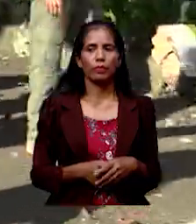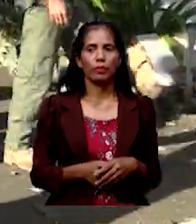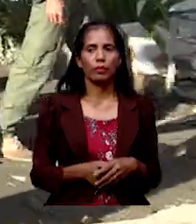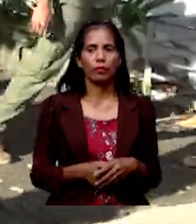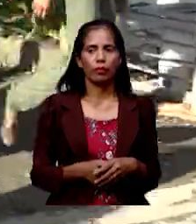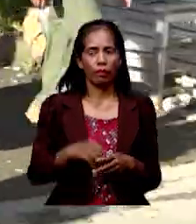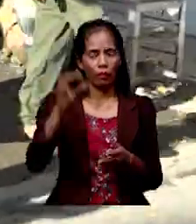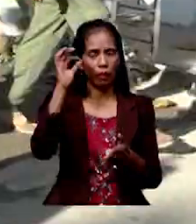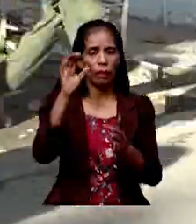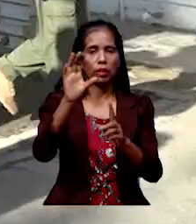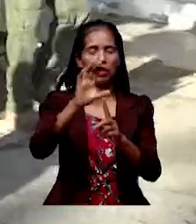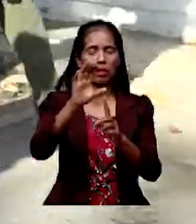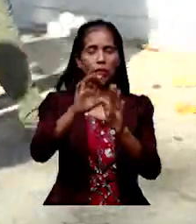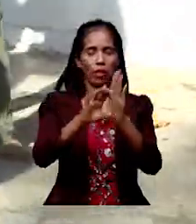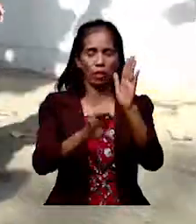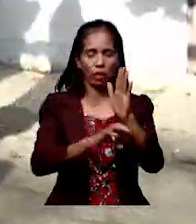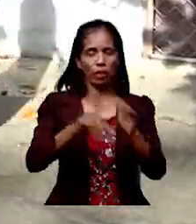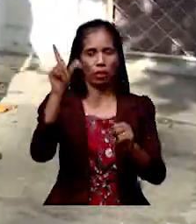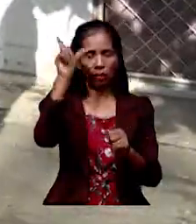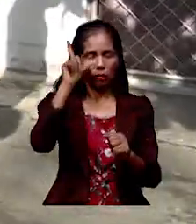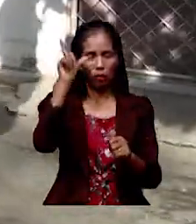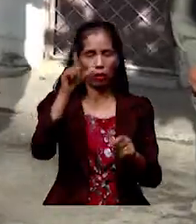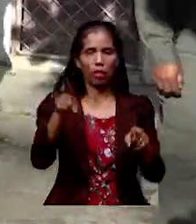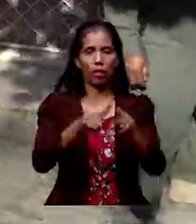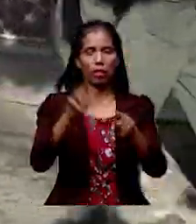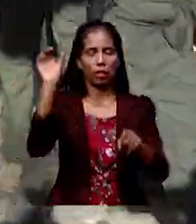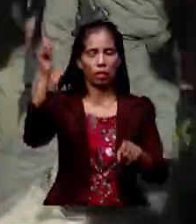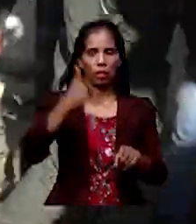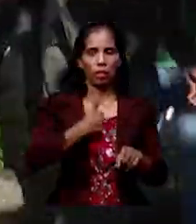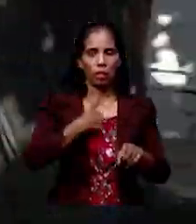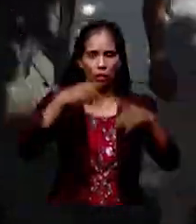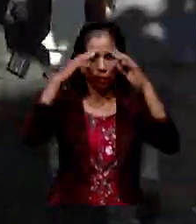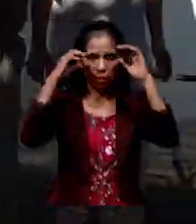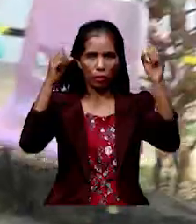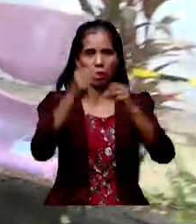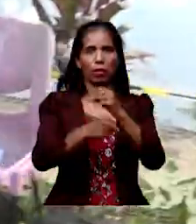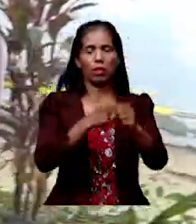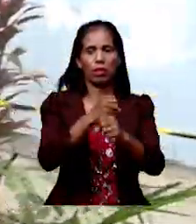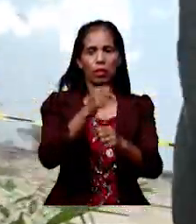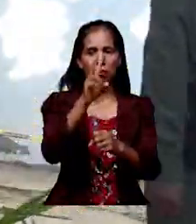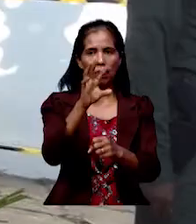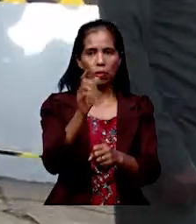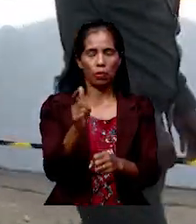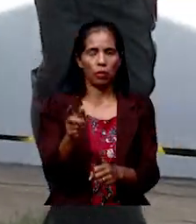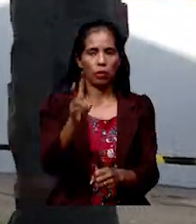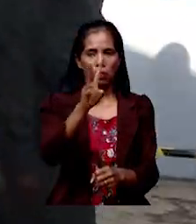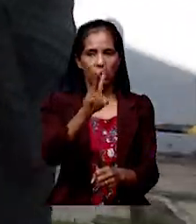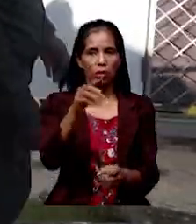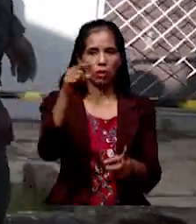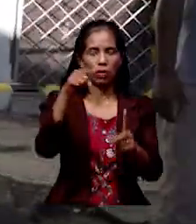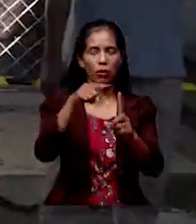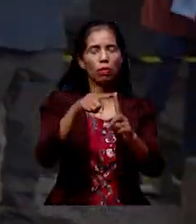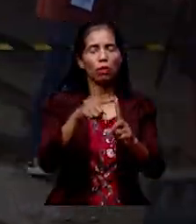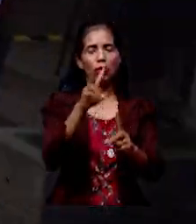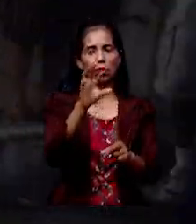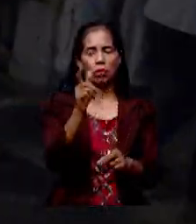Chefe de Estado Francisco Guterres Luolo no dar mos candidato presidente da República, período rihun rua ruanulu resin rua to rihun rua ruanulu